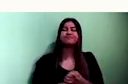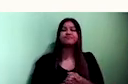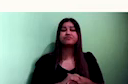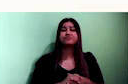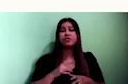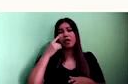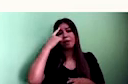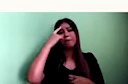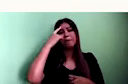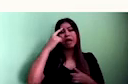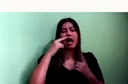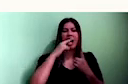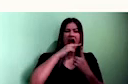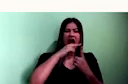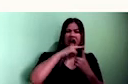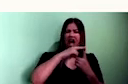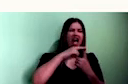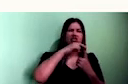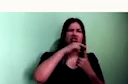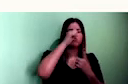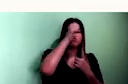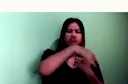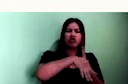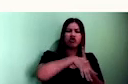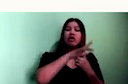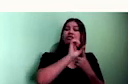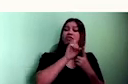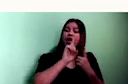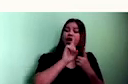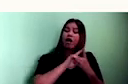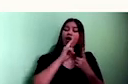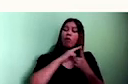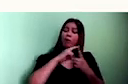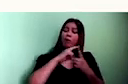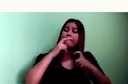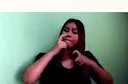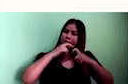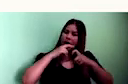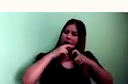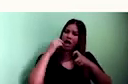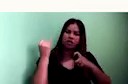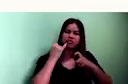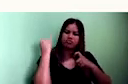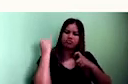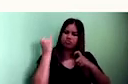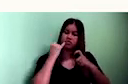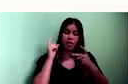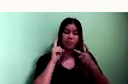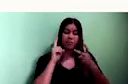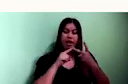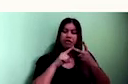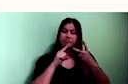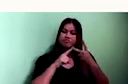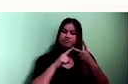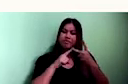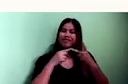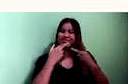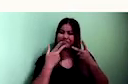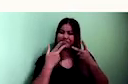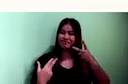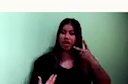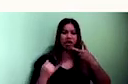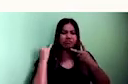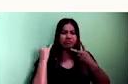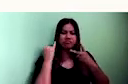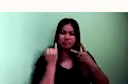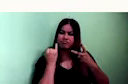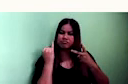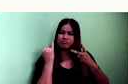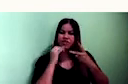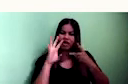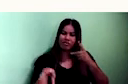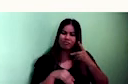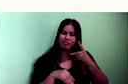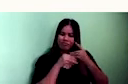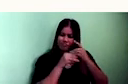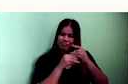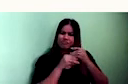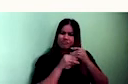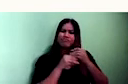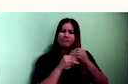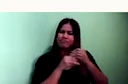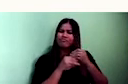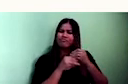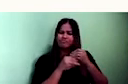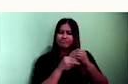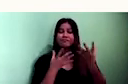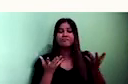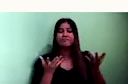para substituir por uma prática complementar, como o nome diz, é complementar. Então, quais são esses